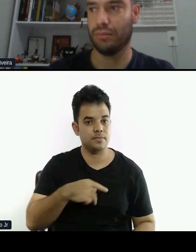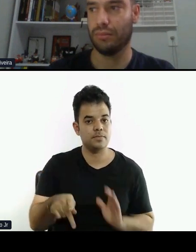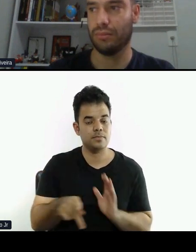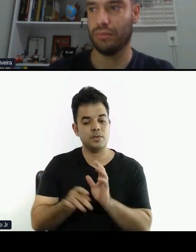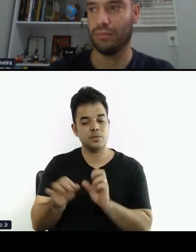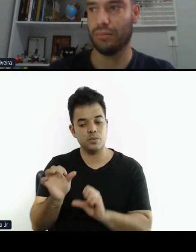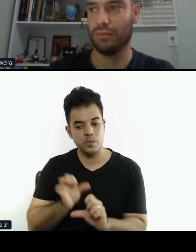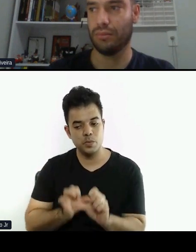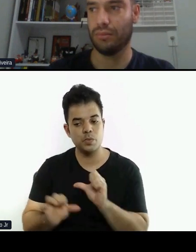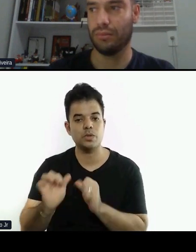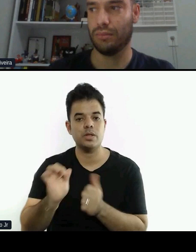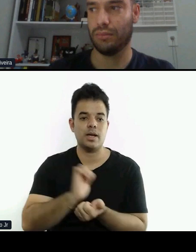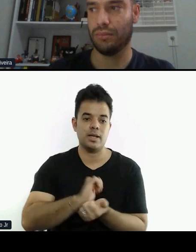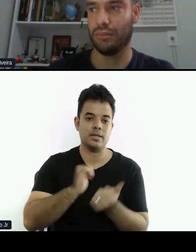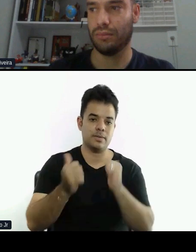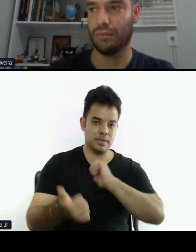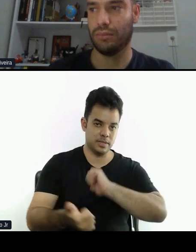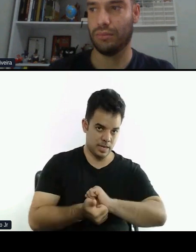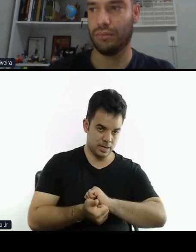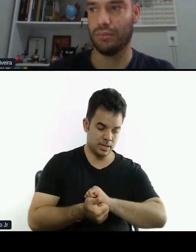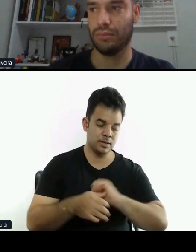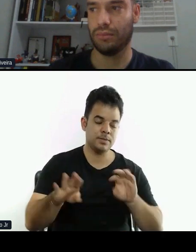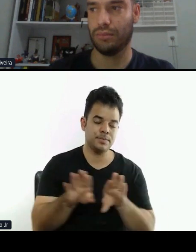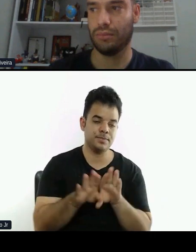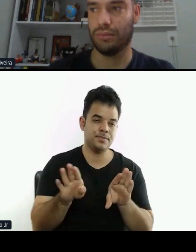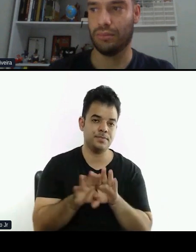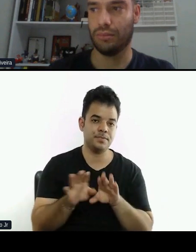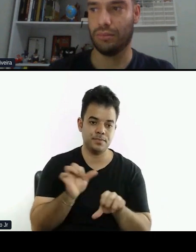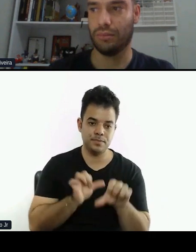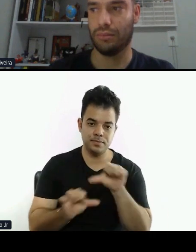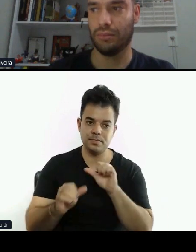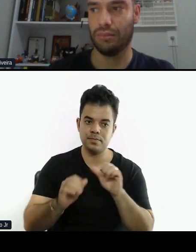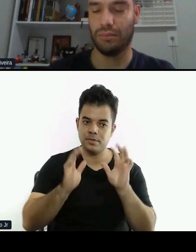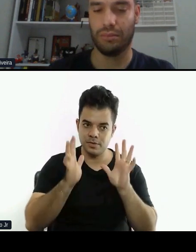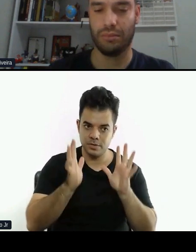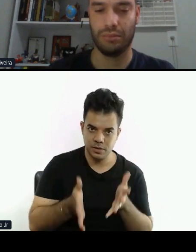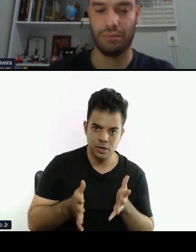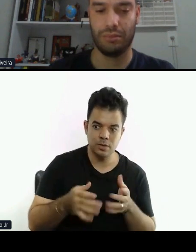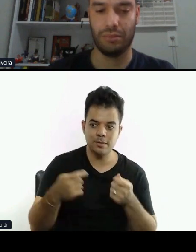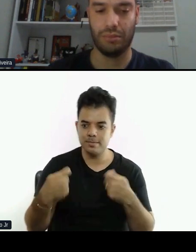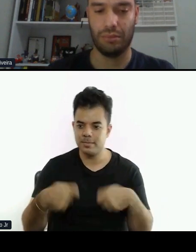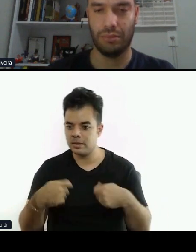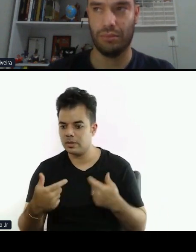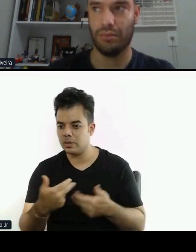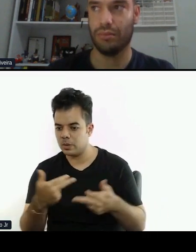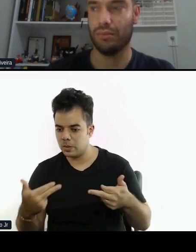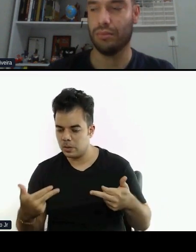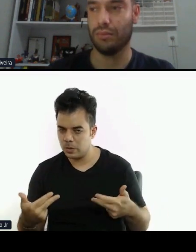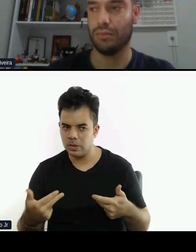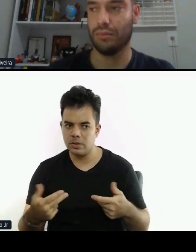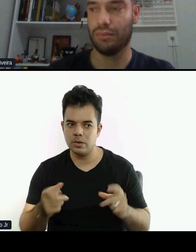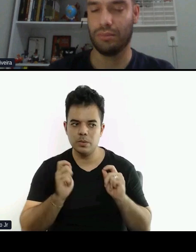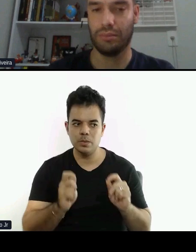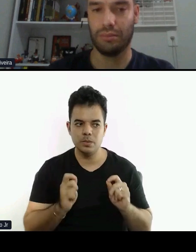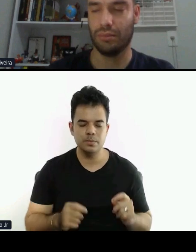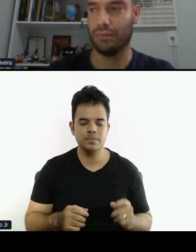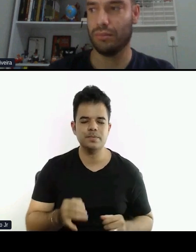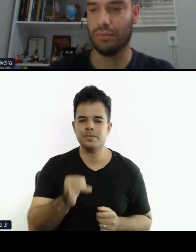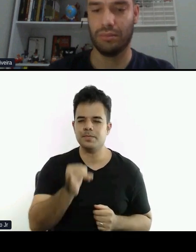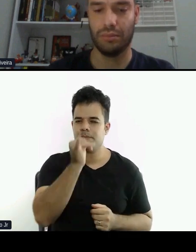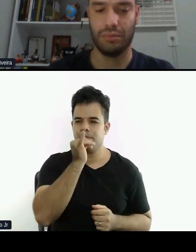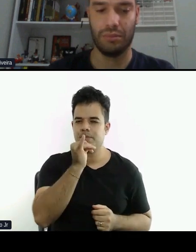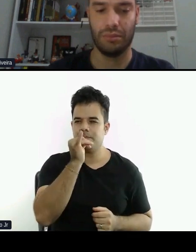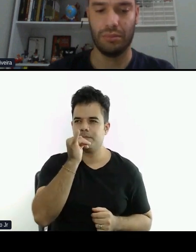né, adaptar as mudanças da forma que ela está, da forma que precisa ser feito. Então, por exemplo, a gente vai precisar mudar todo o